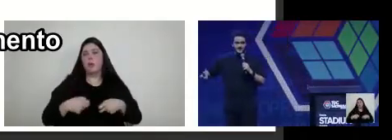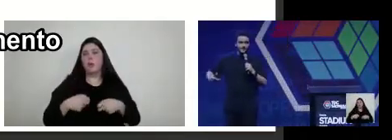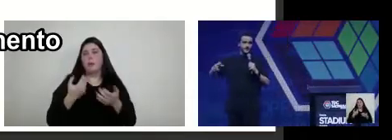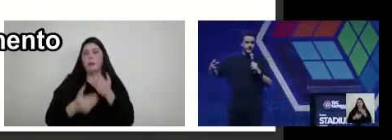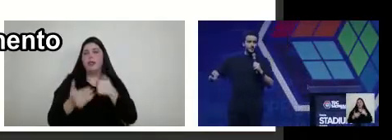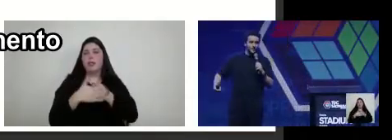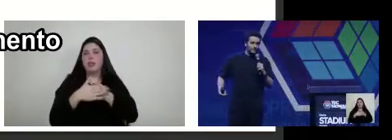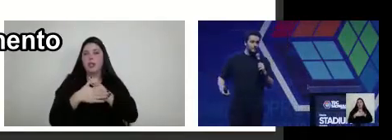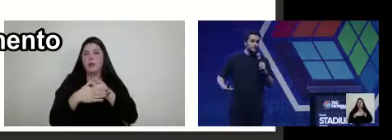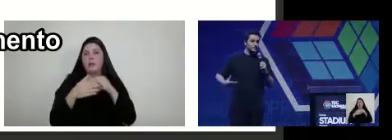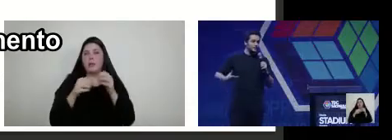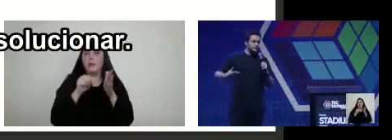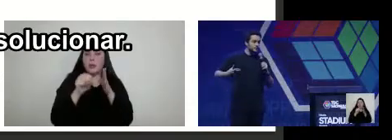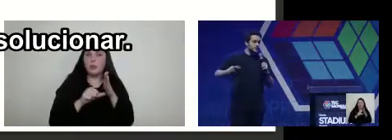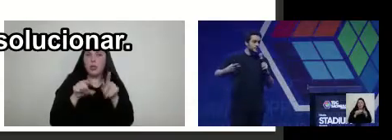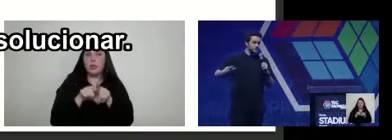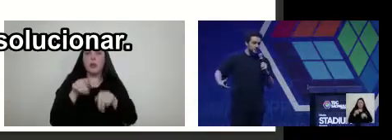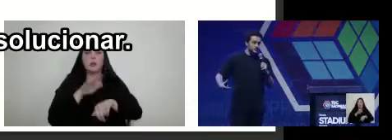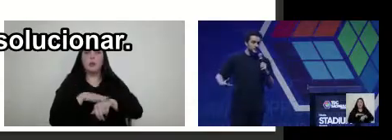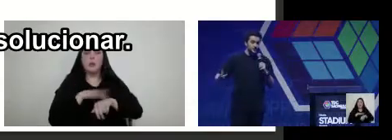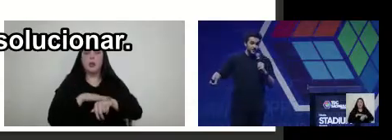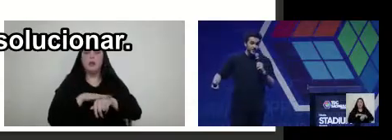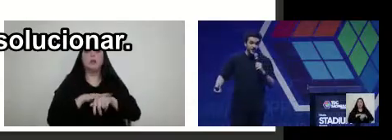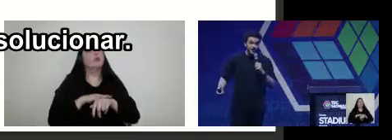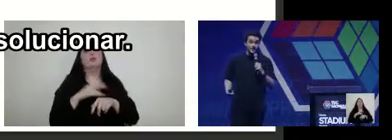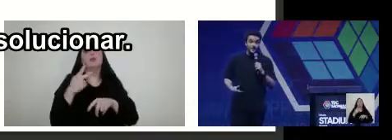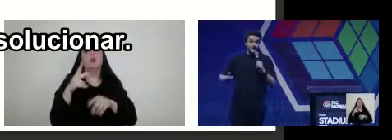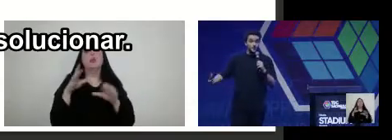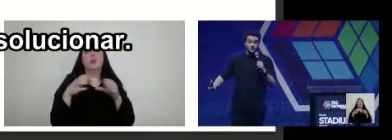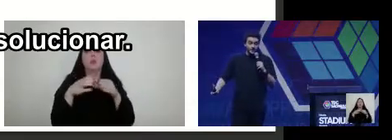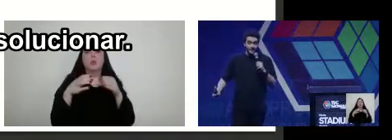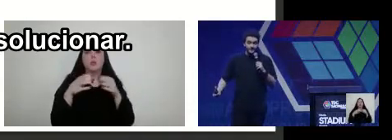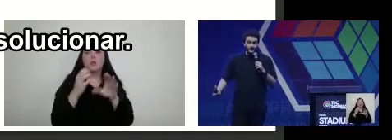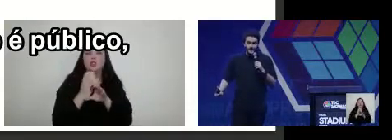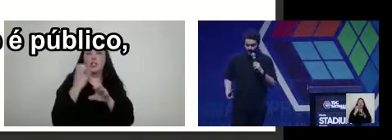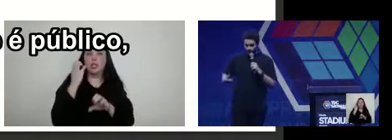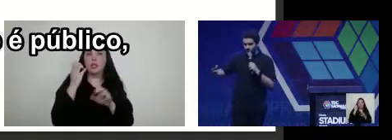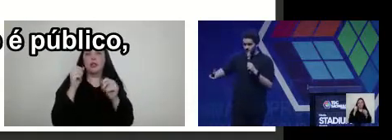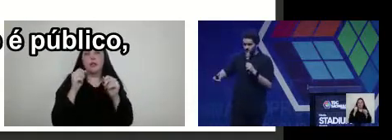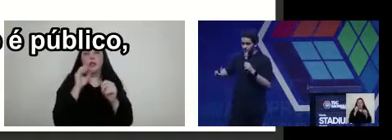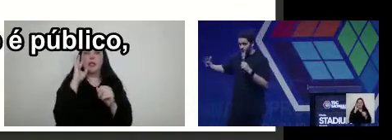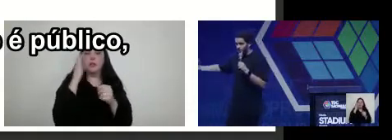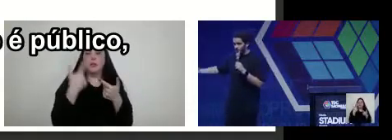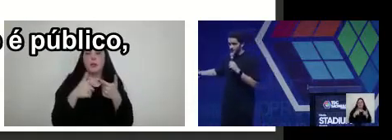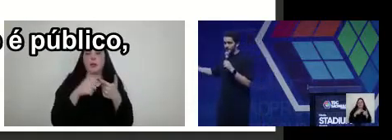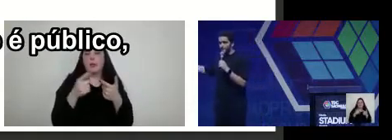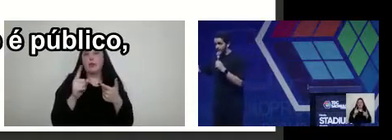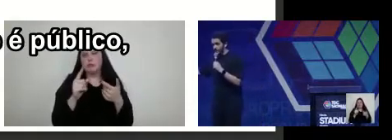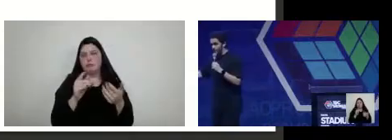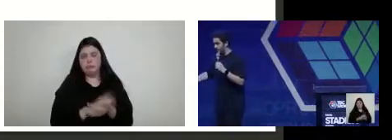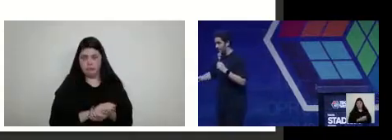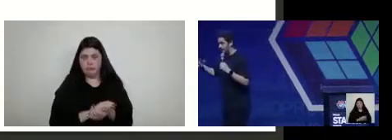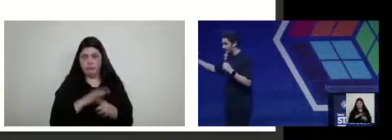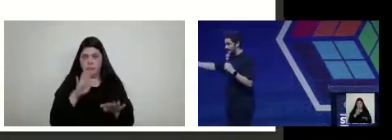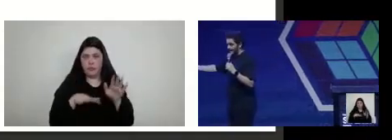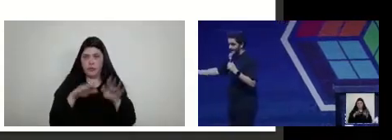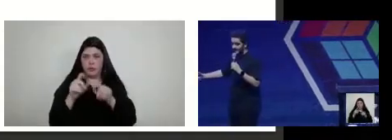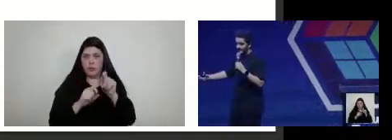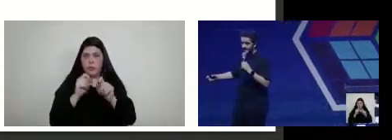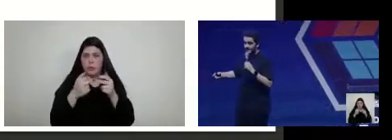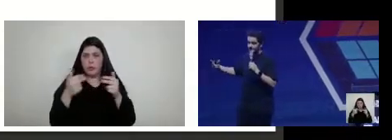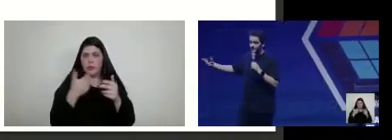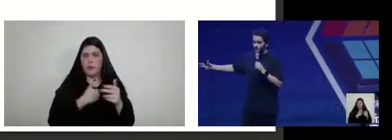sprint, gastar tempo naquele momento do seu time de engenharia para solucionar. Então, às vezes, um storage que é público, porque ele